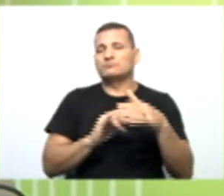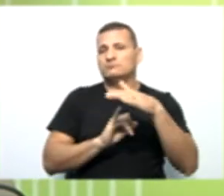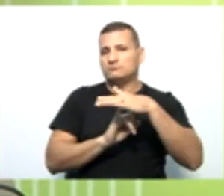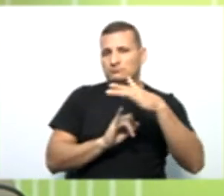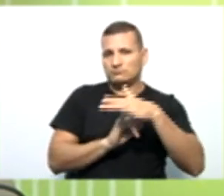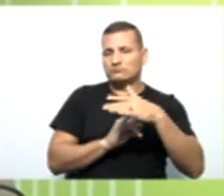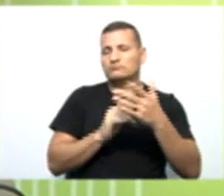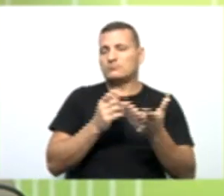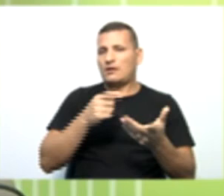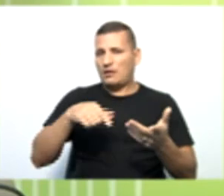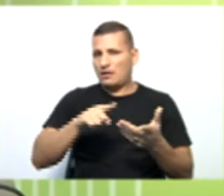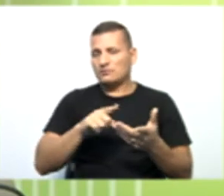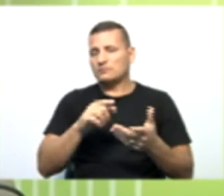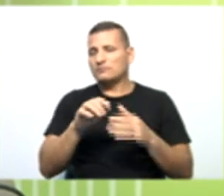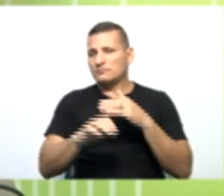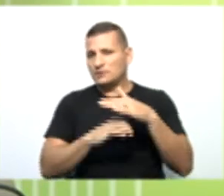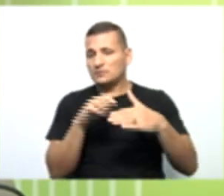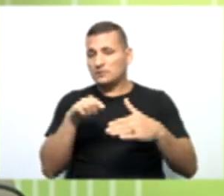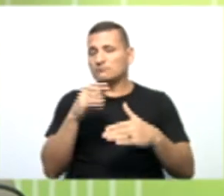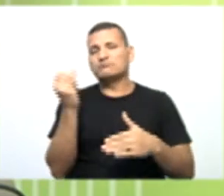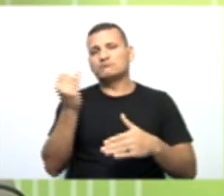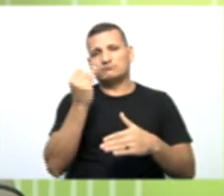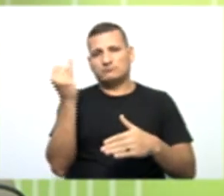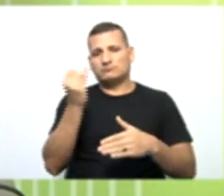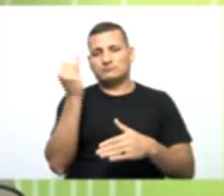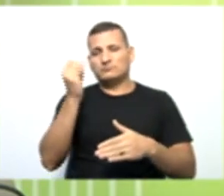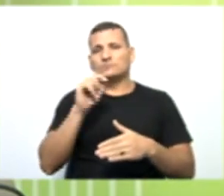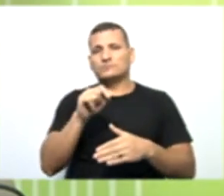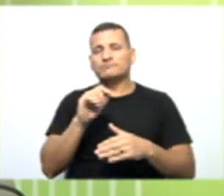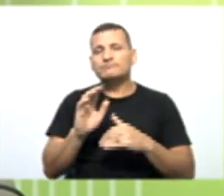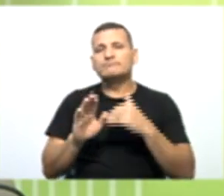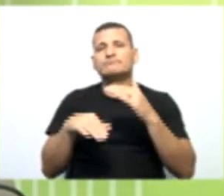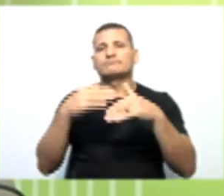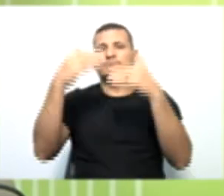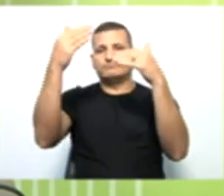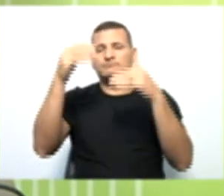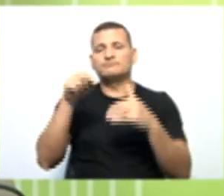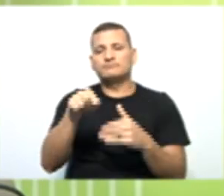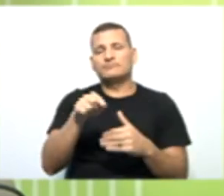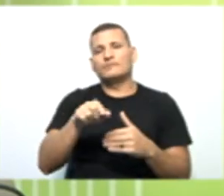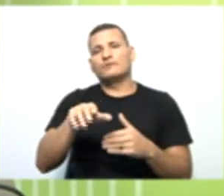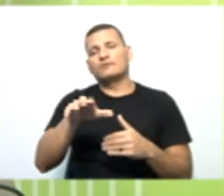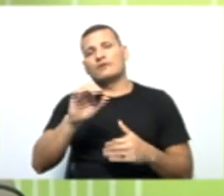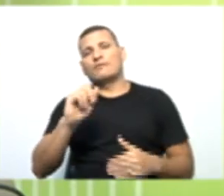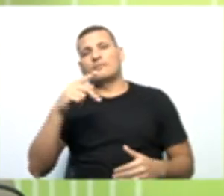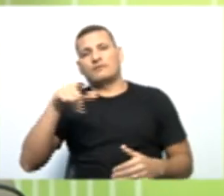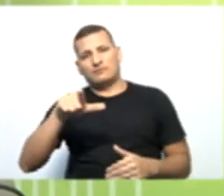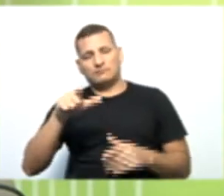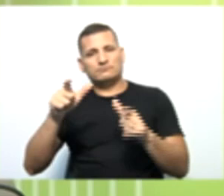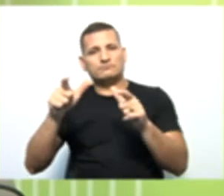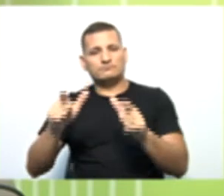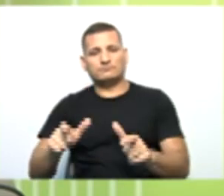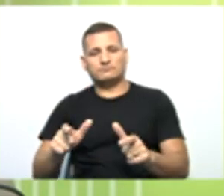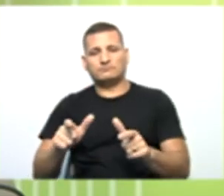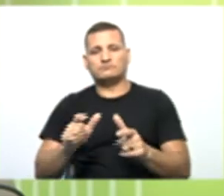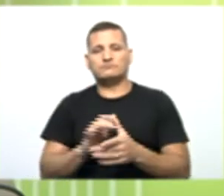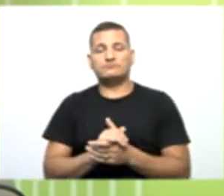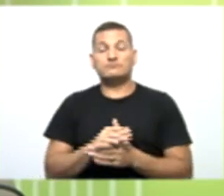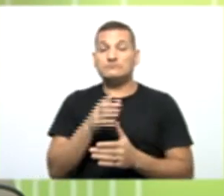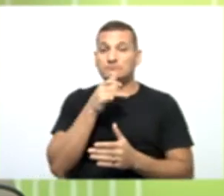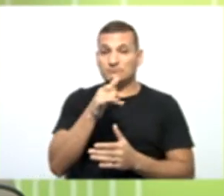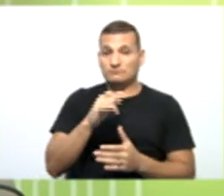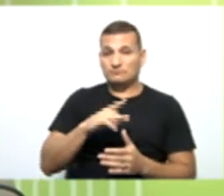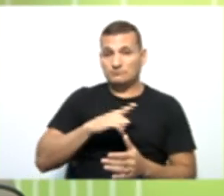institutos, essas instituições, elas são muito importantes para o desenvolvimento de um arranjo produtivo local. Quando há um